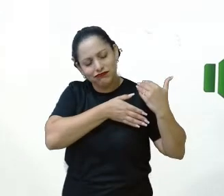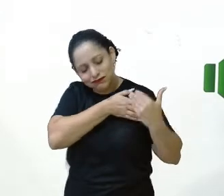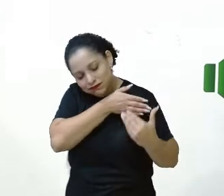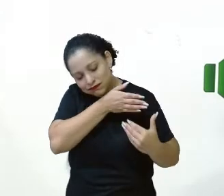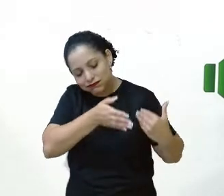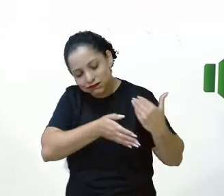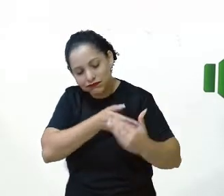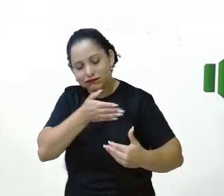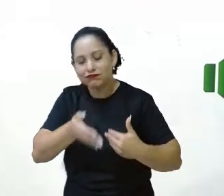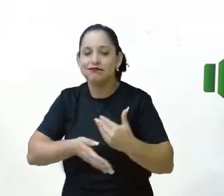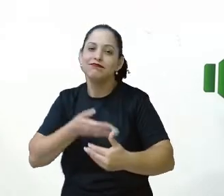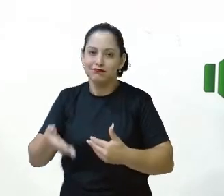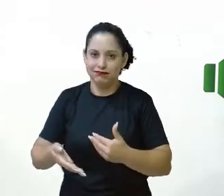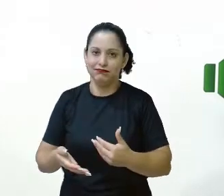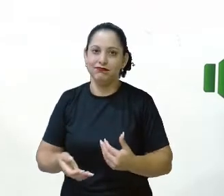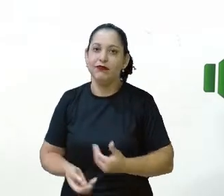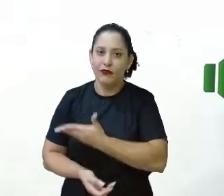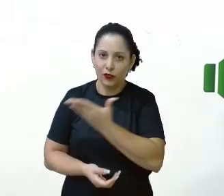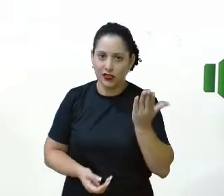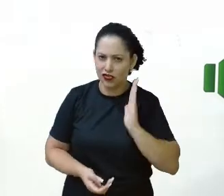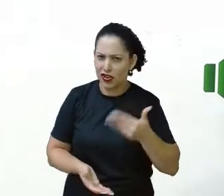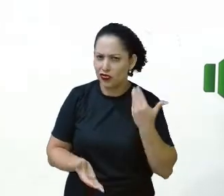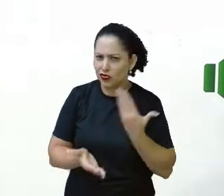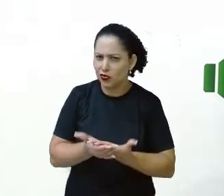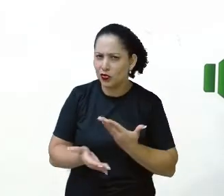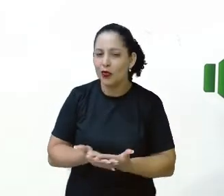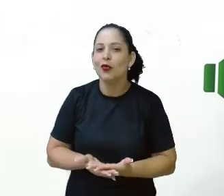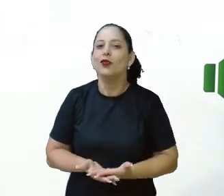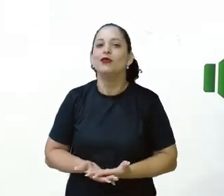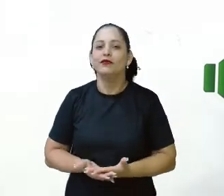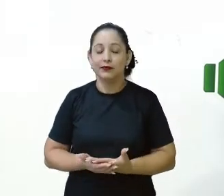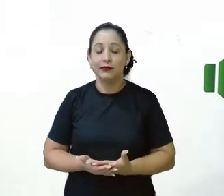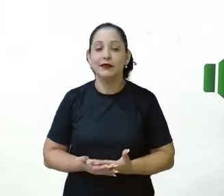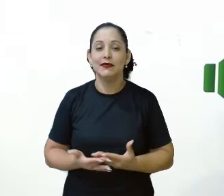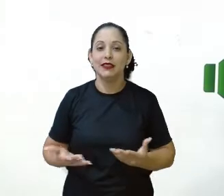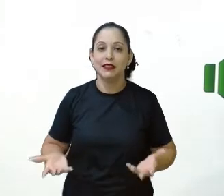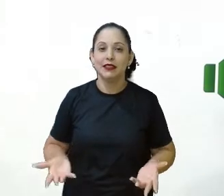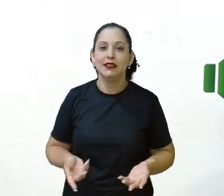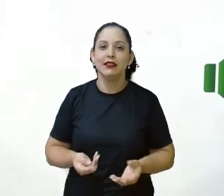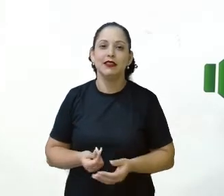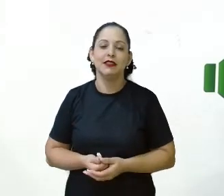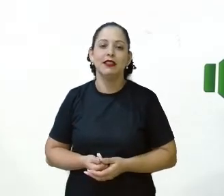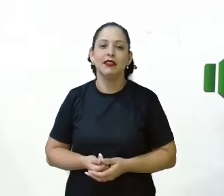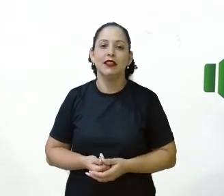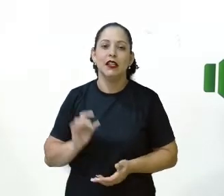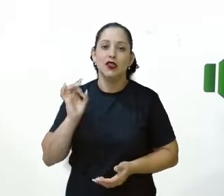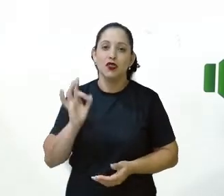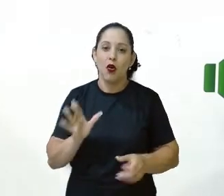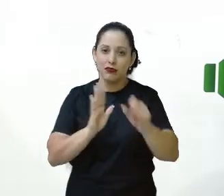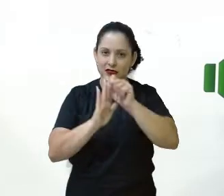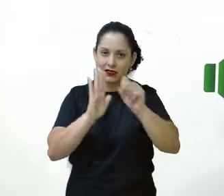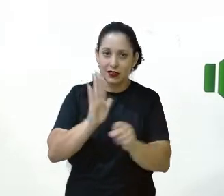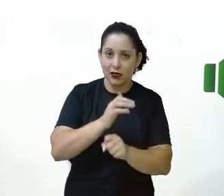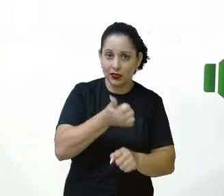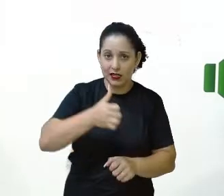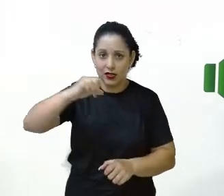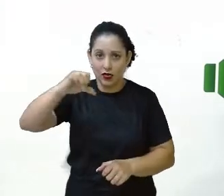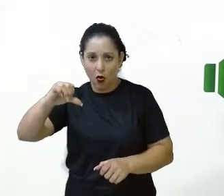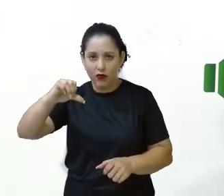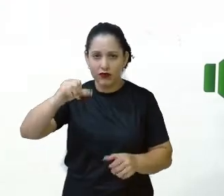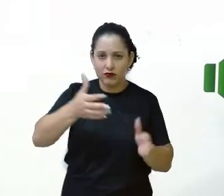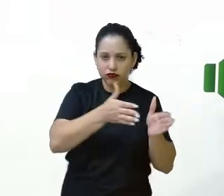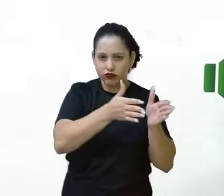ter estudado isso, né? O ano passado a gente estudou isso, só veio acontecer no século XIX para o século